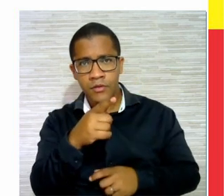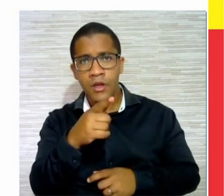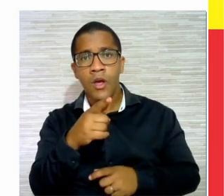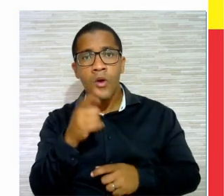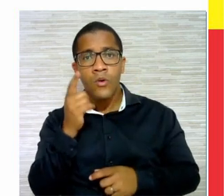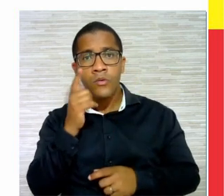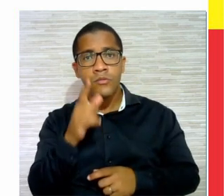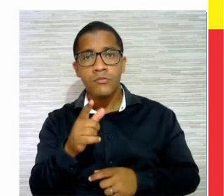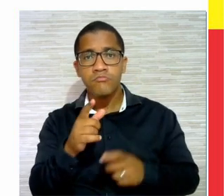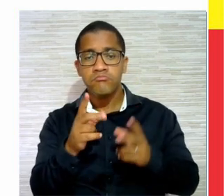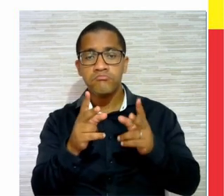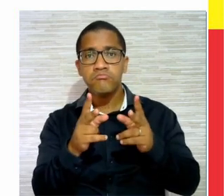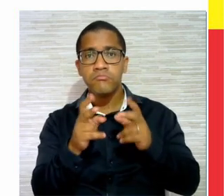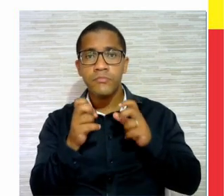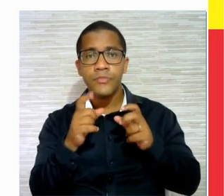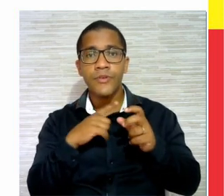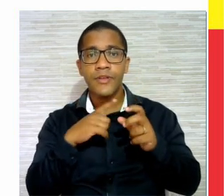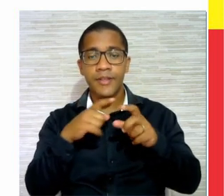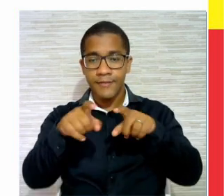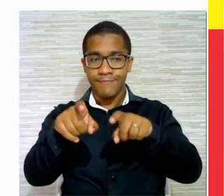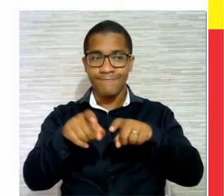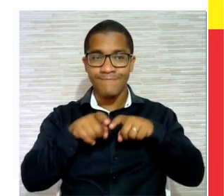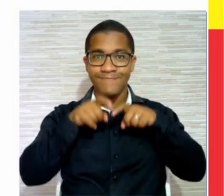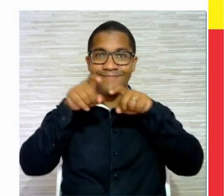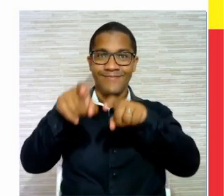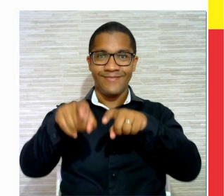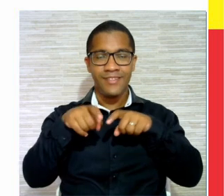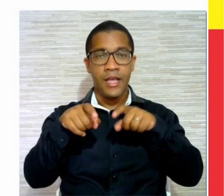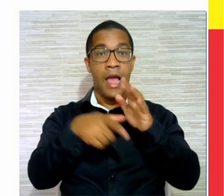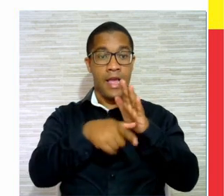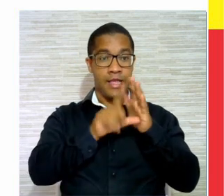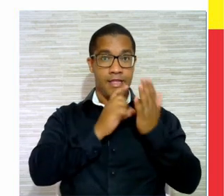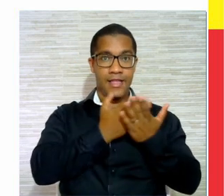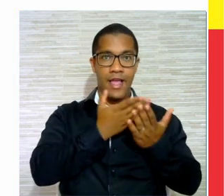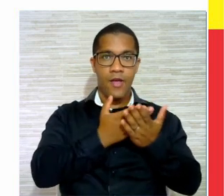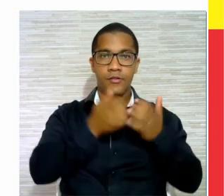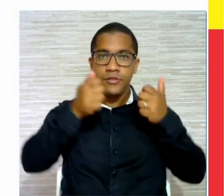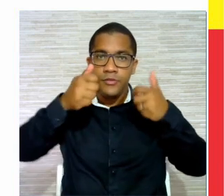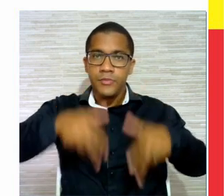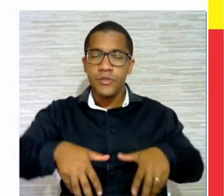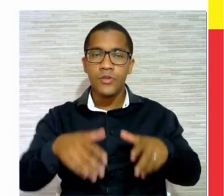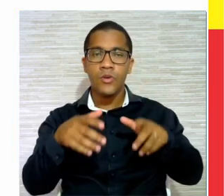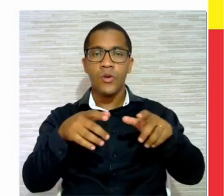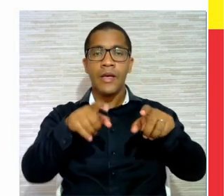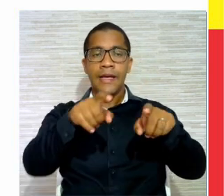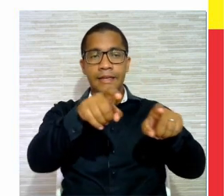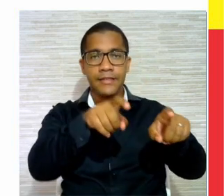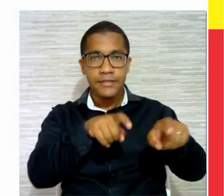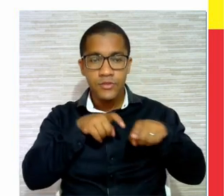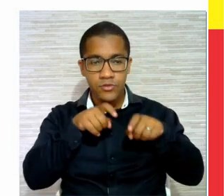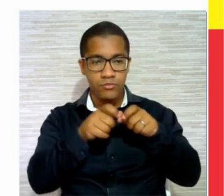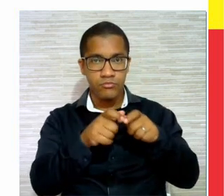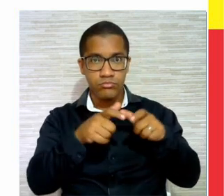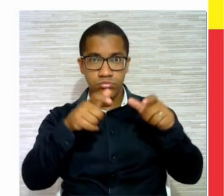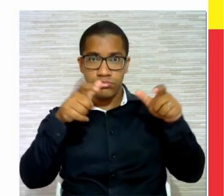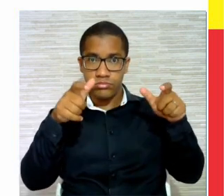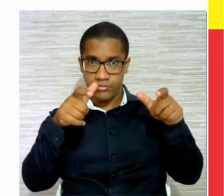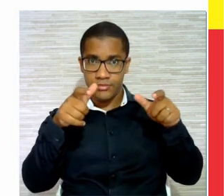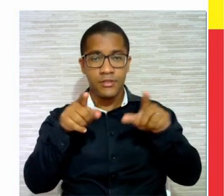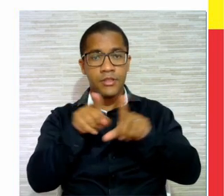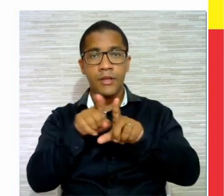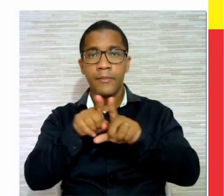de agropecuária. Como eu falei para vocês, na aula anterior a gente falou um pouquinho sobre agricultura extensiva, né? Então a gente falou sobre a produção na